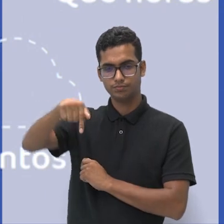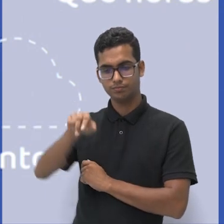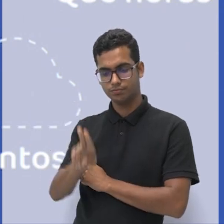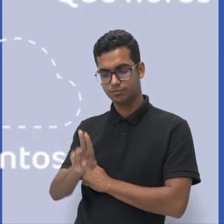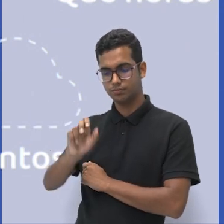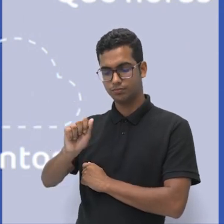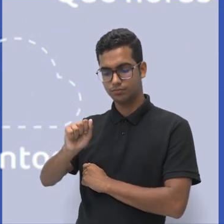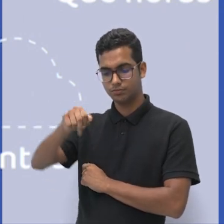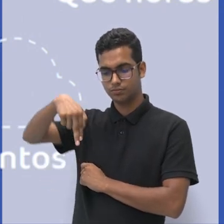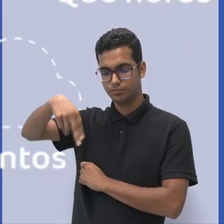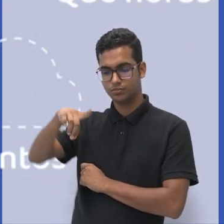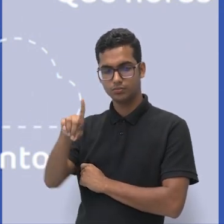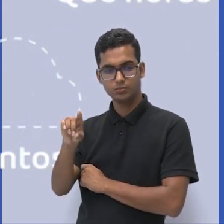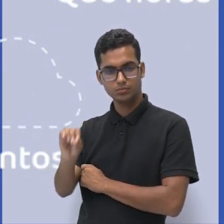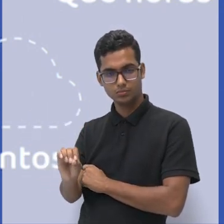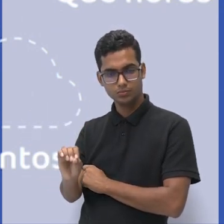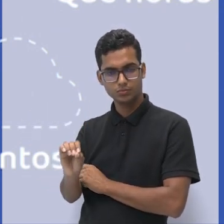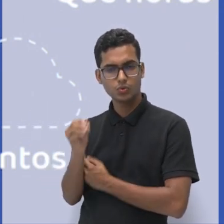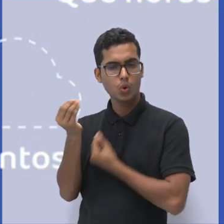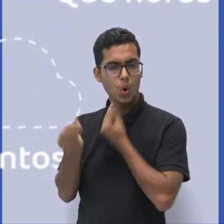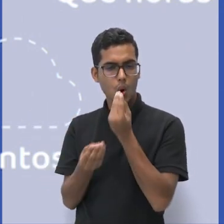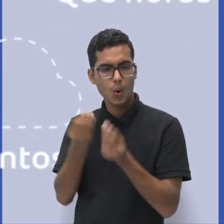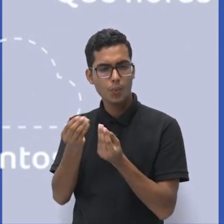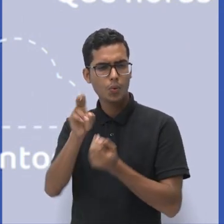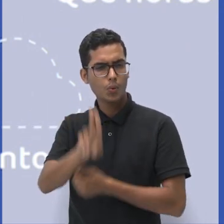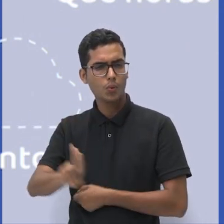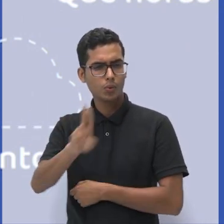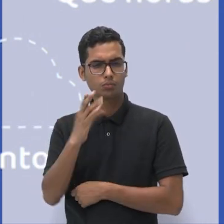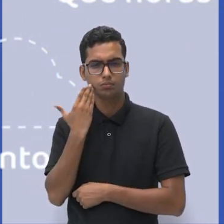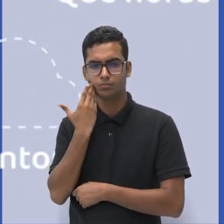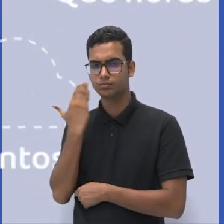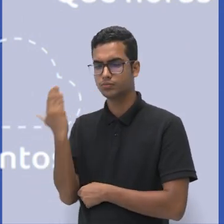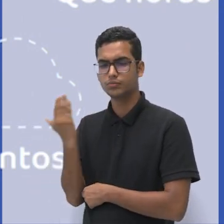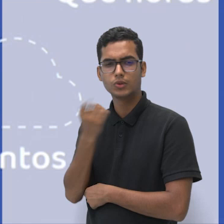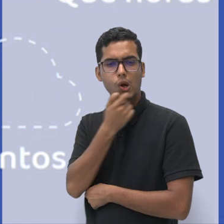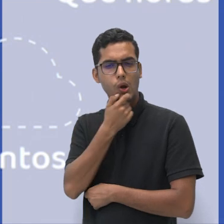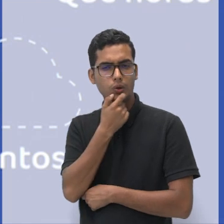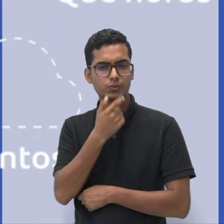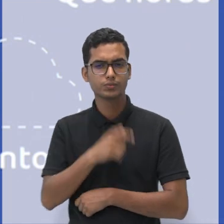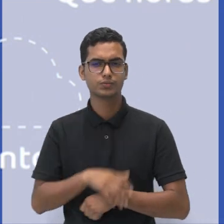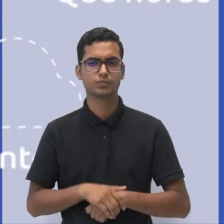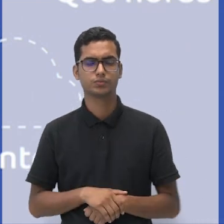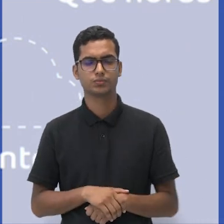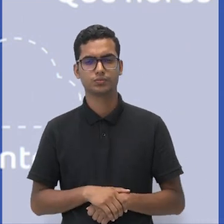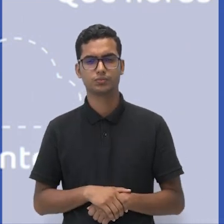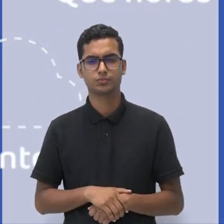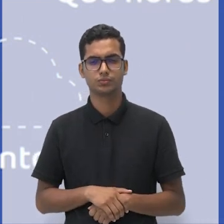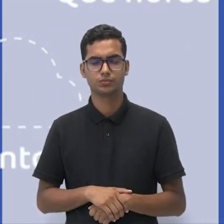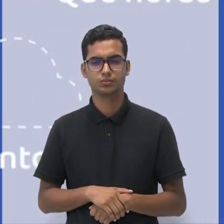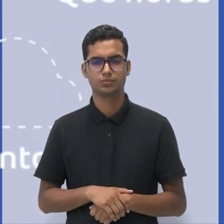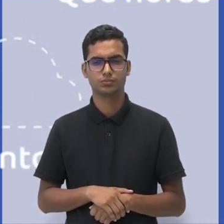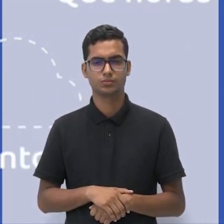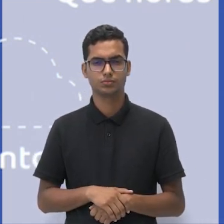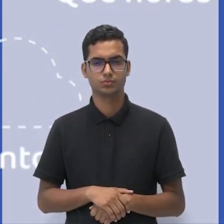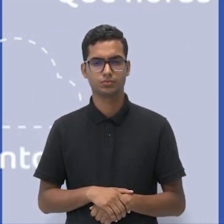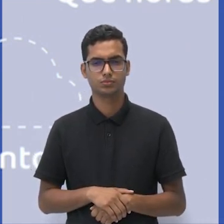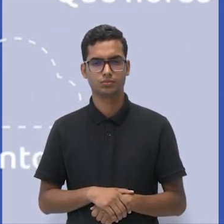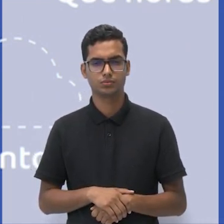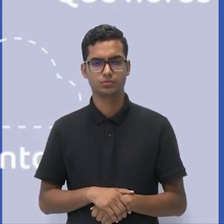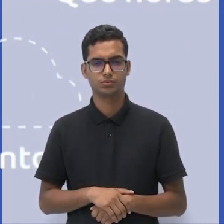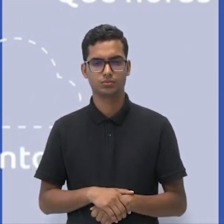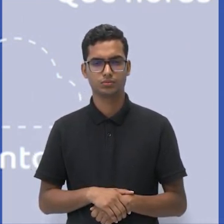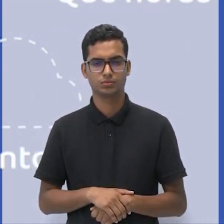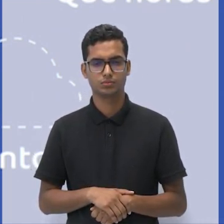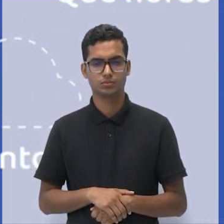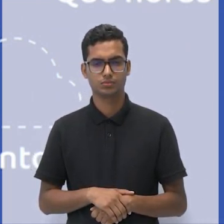quando, né? Como é que eu digo quando em inglês? É how many, how ou when? Vamos usar aqui